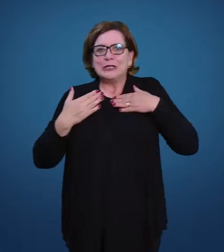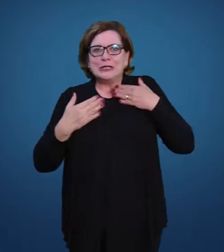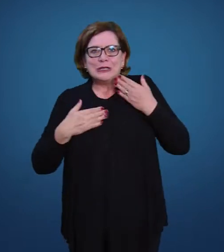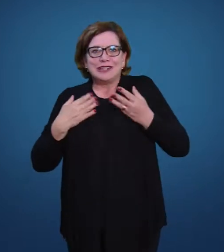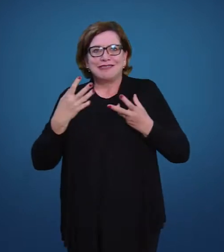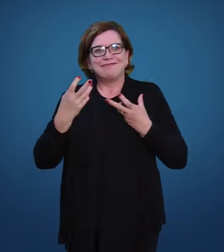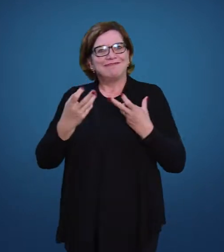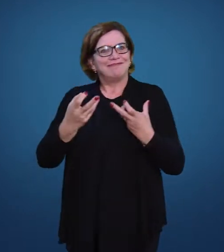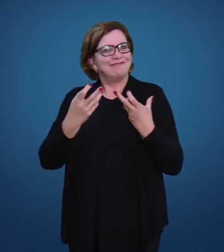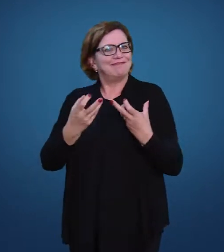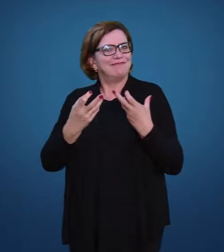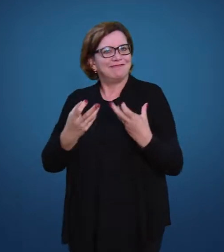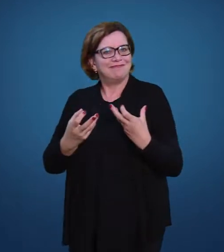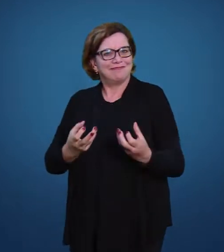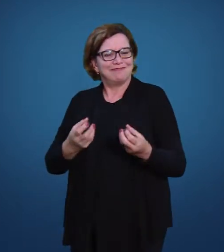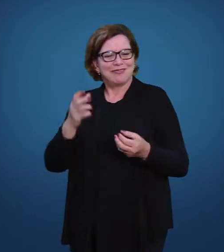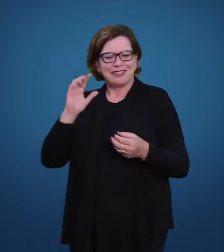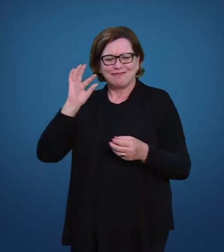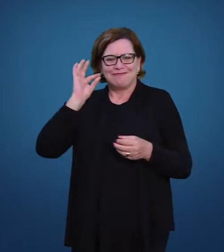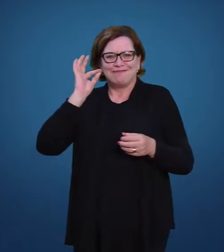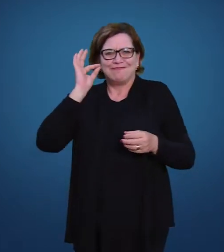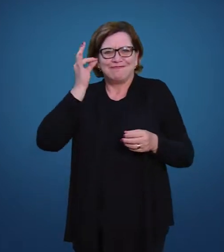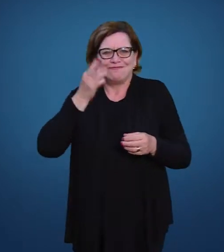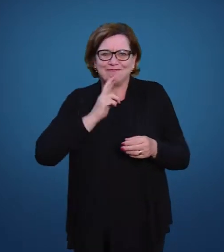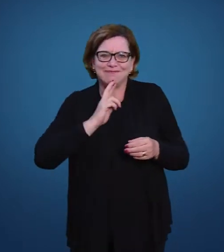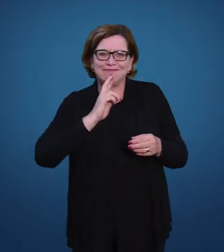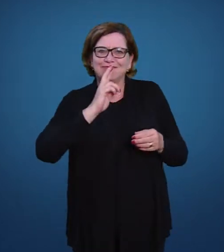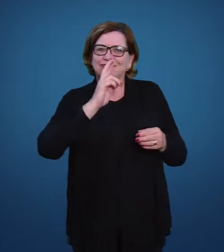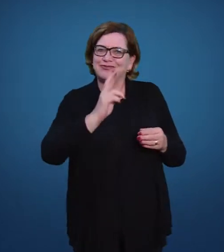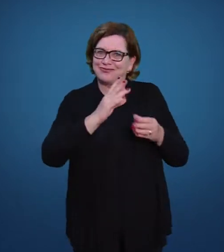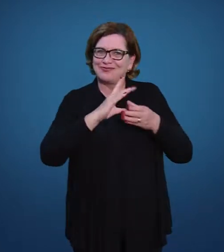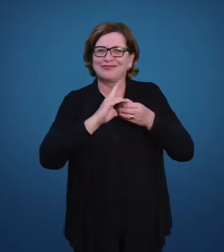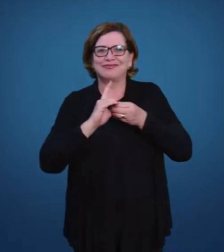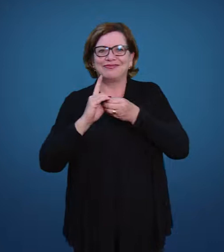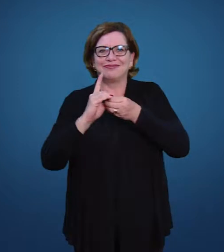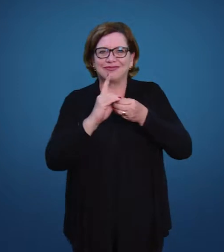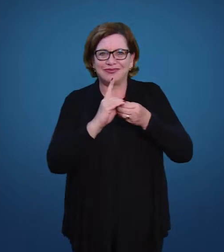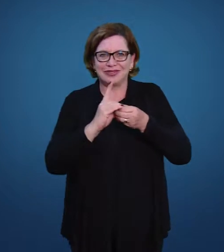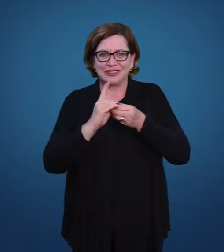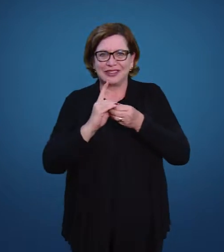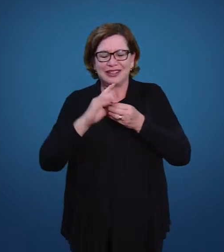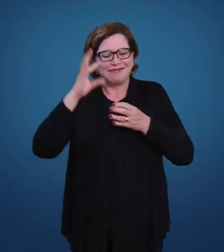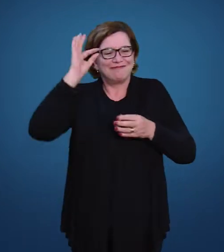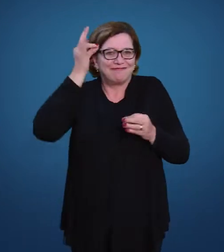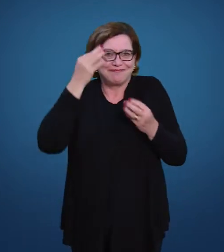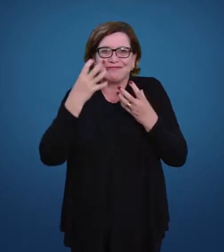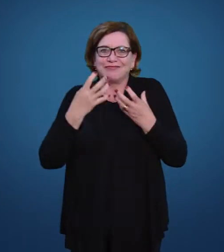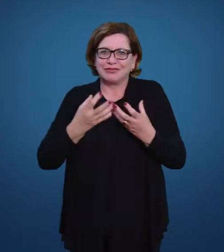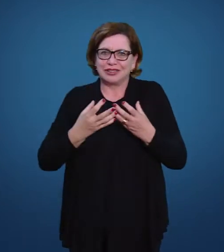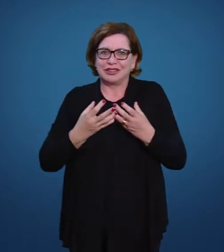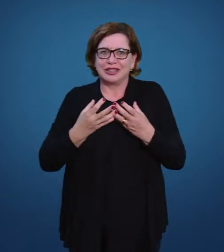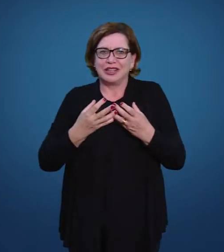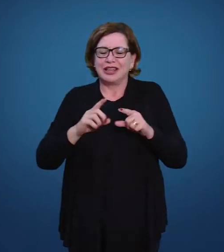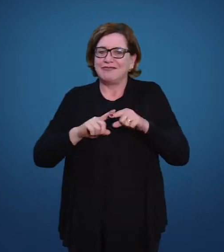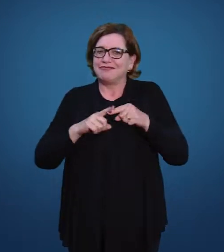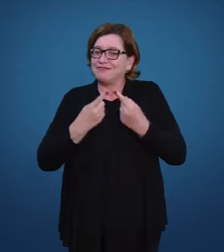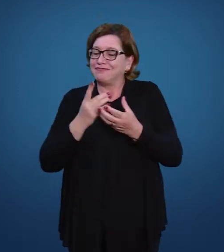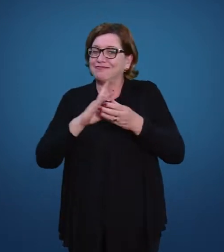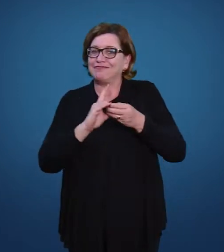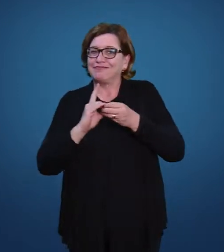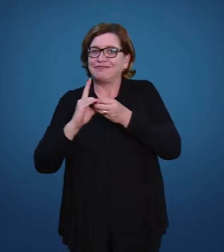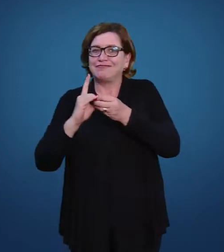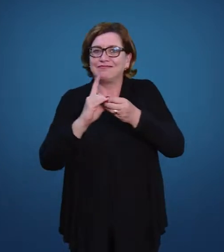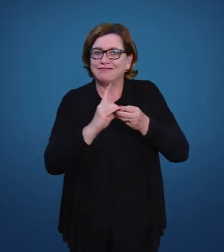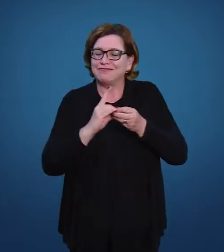ansiosos, queremos resultados democráticos a curto prazo. E em democracia,